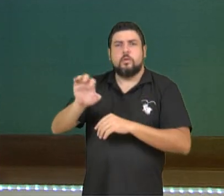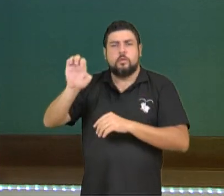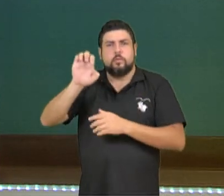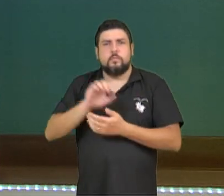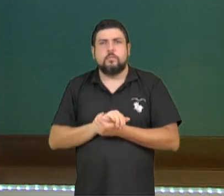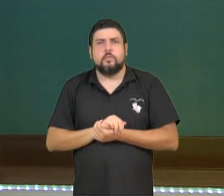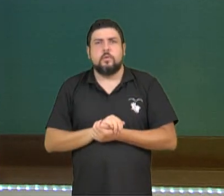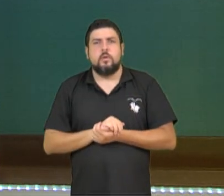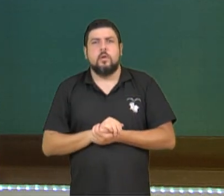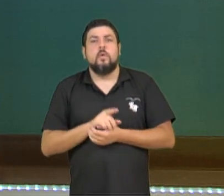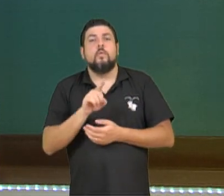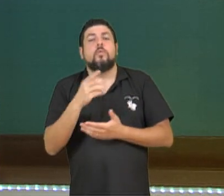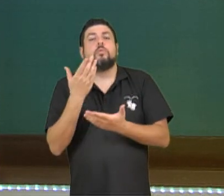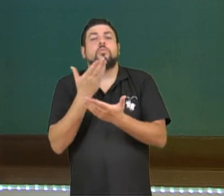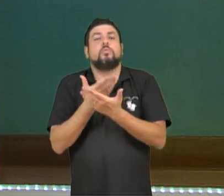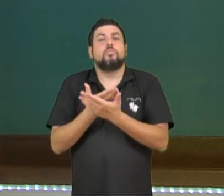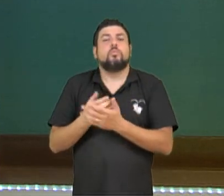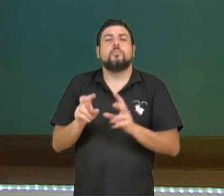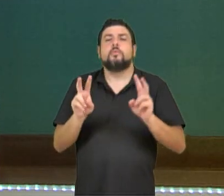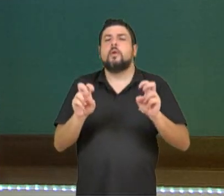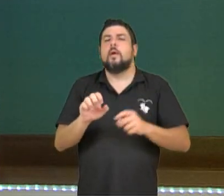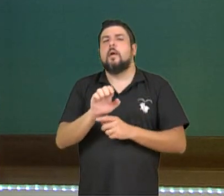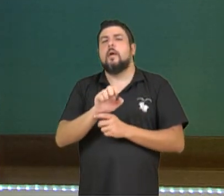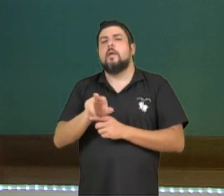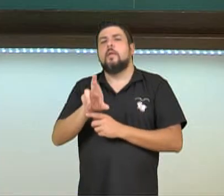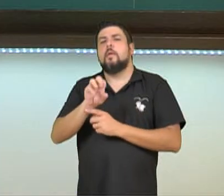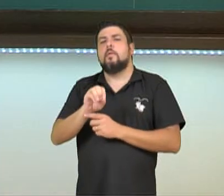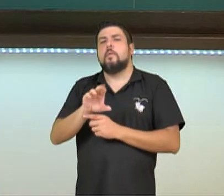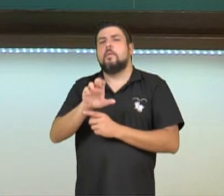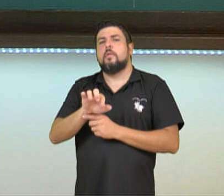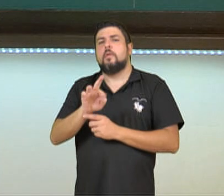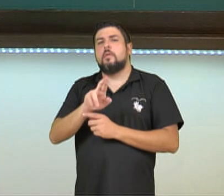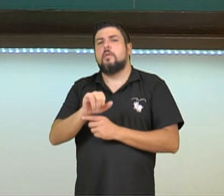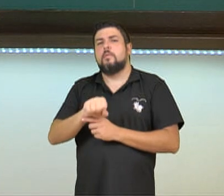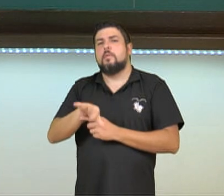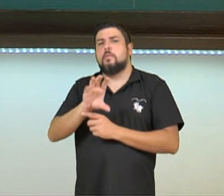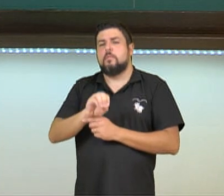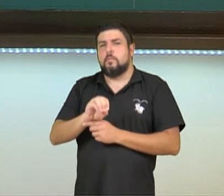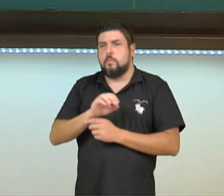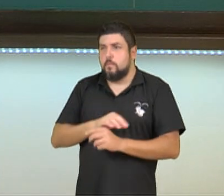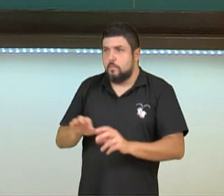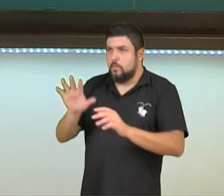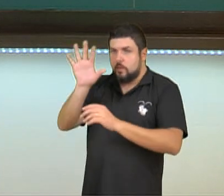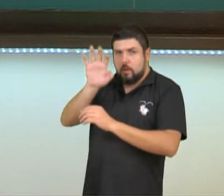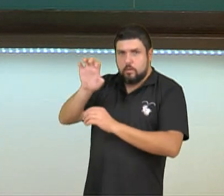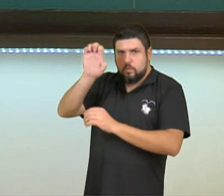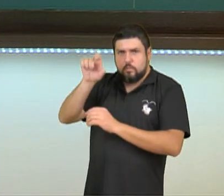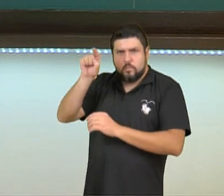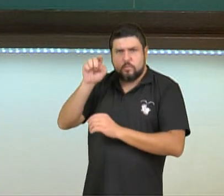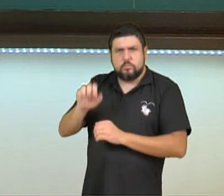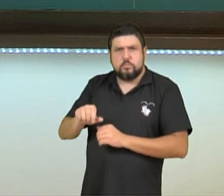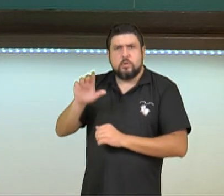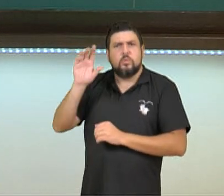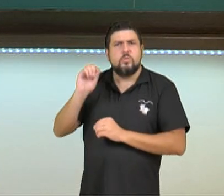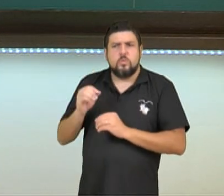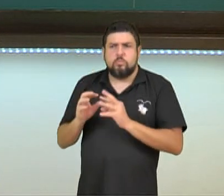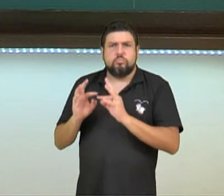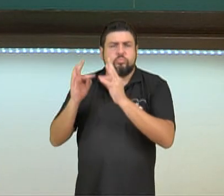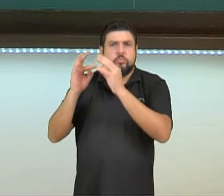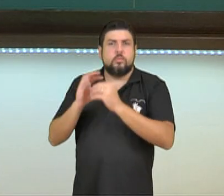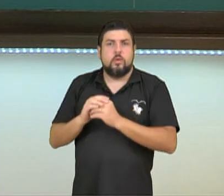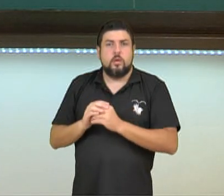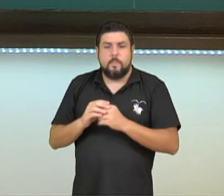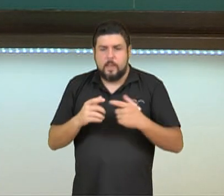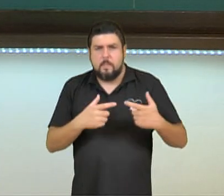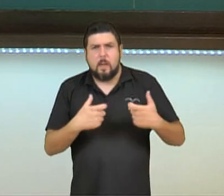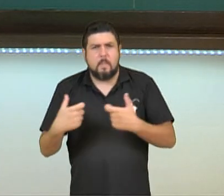estudante estuda como eurocentrismo. Dentro dessa caracterização, a Europa diminui muito a sua estrutura em